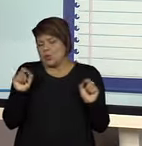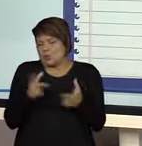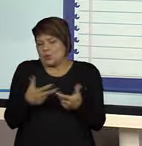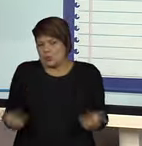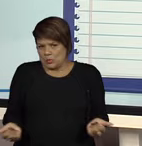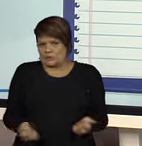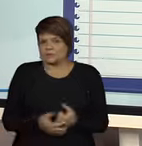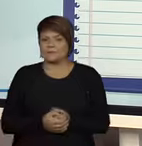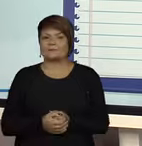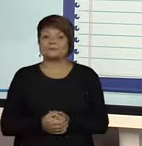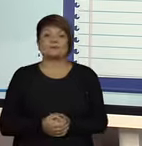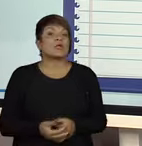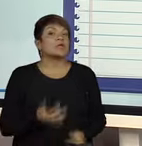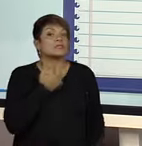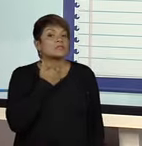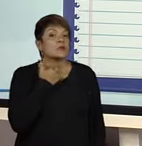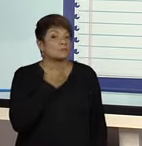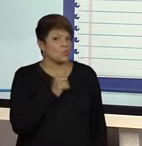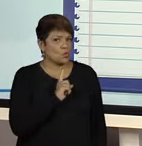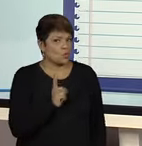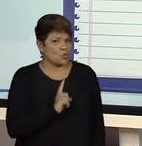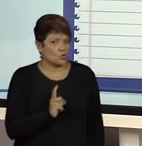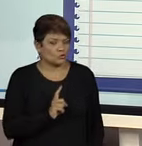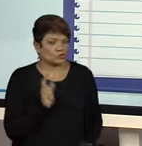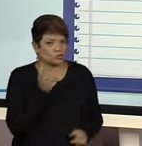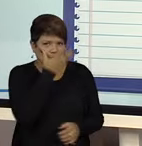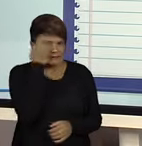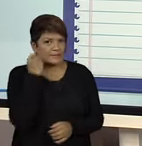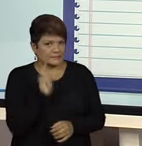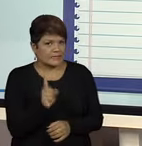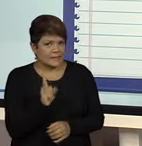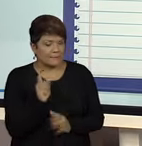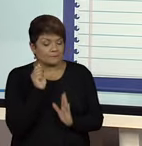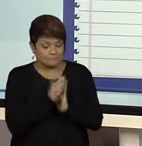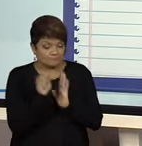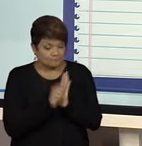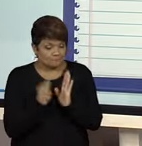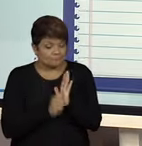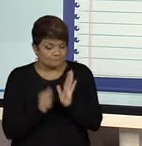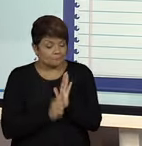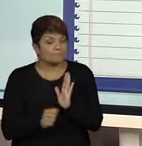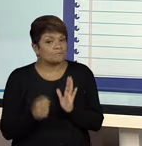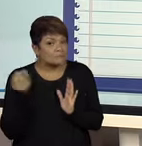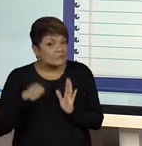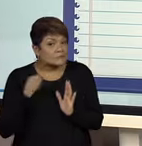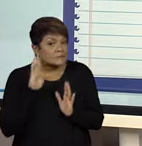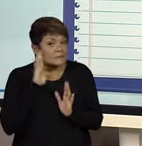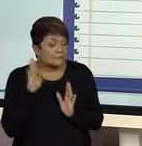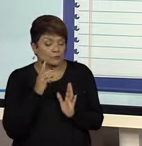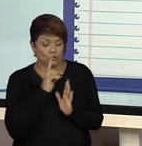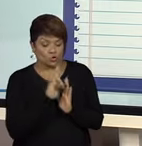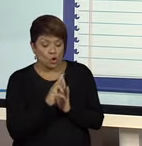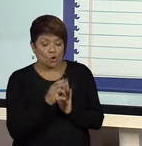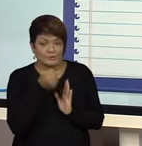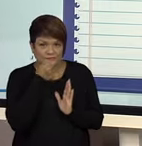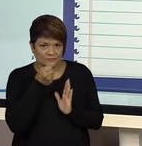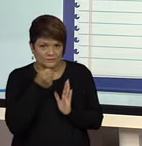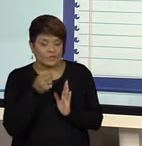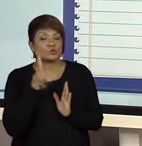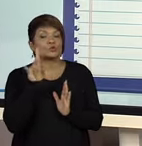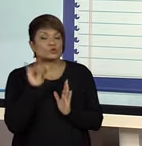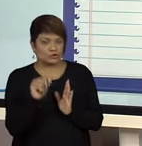coisa. Não pode esquecer de anotar algumas coisas importantes aí. O nome do entrevistado, a data